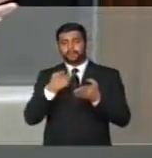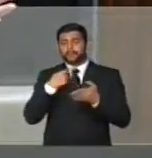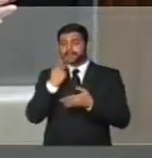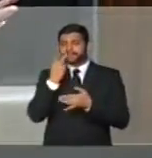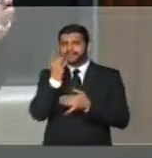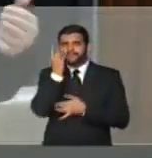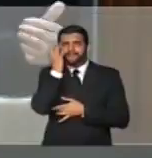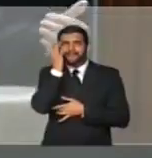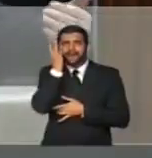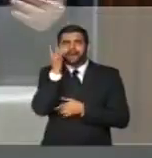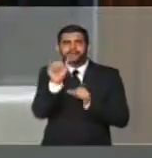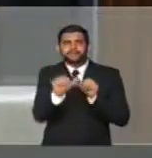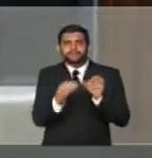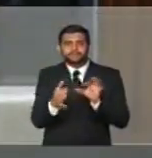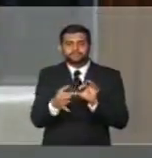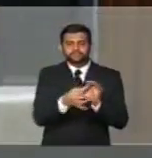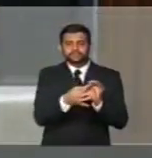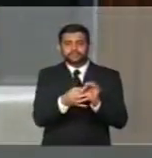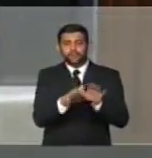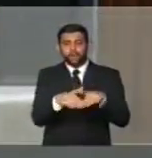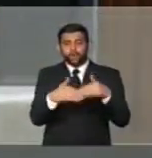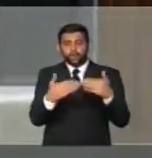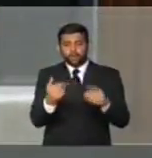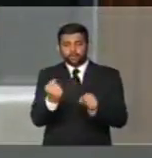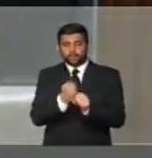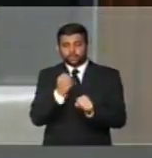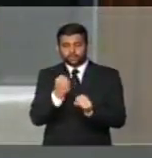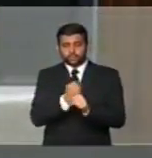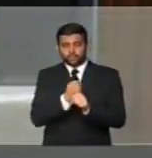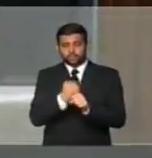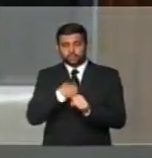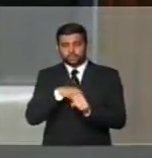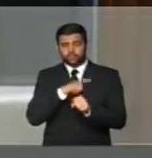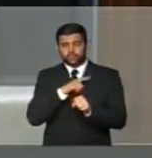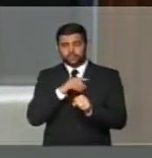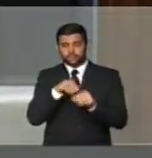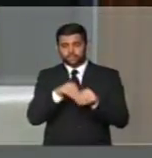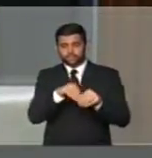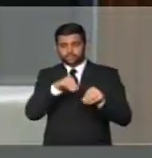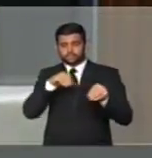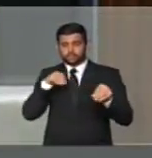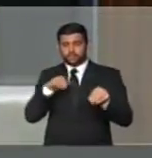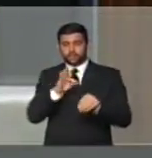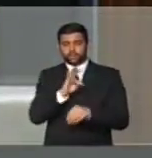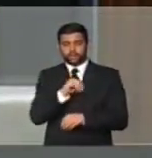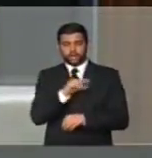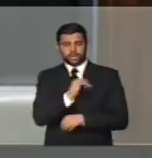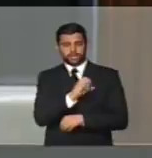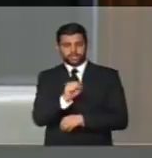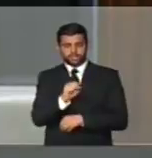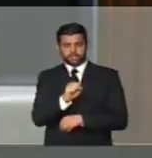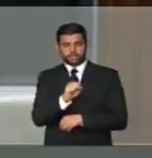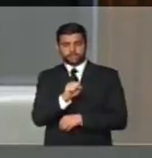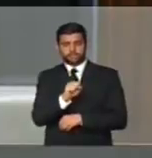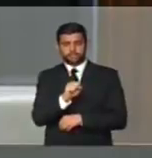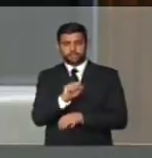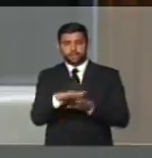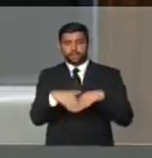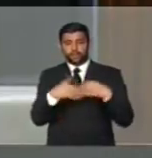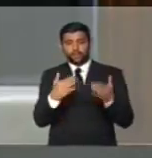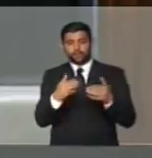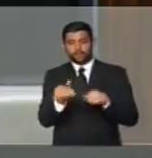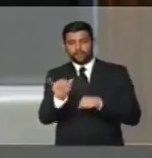dizer que é fácil. Quando se construiu, quando a gente emancipou Tocantins, e